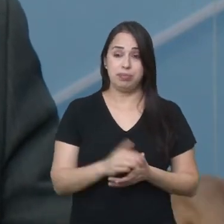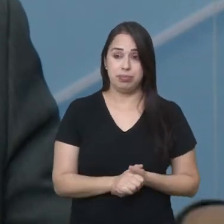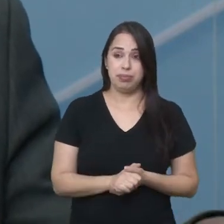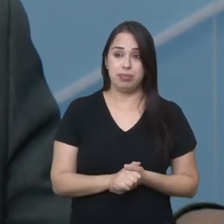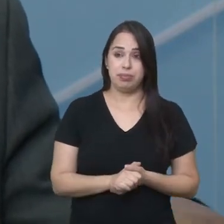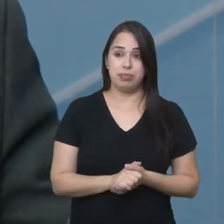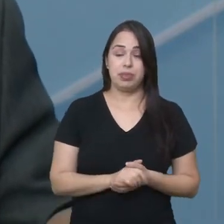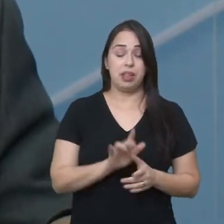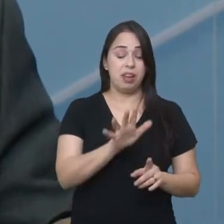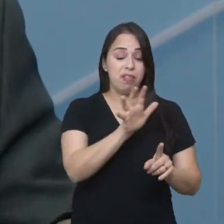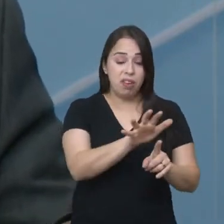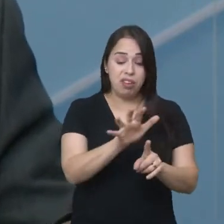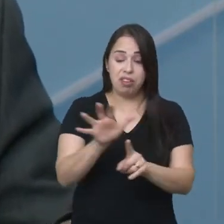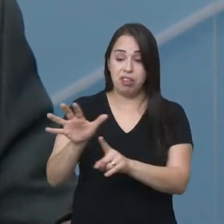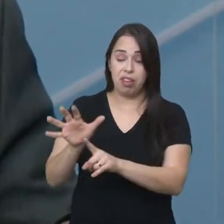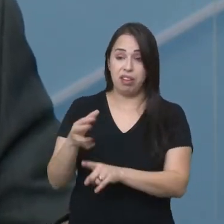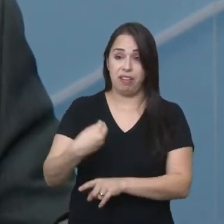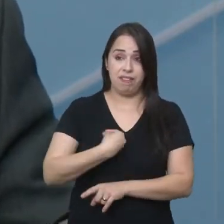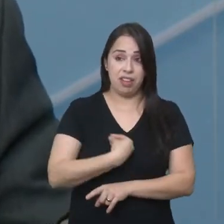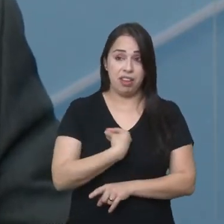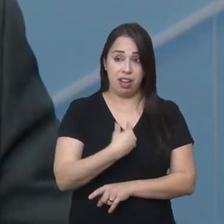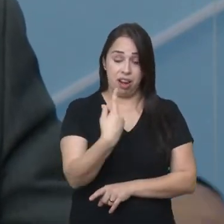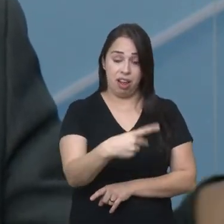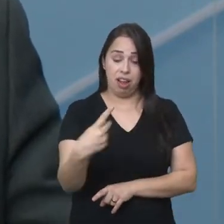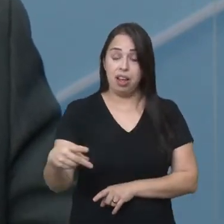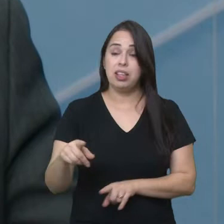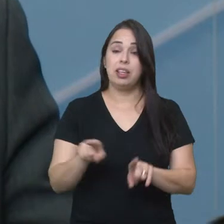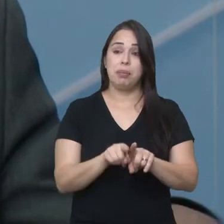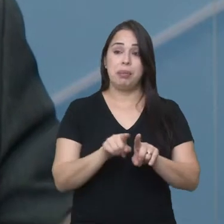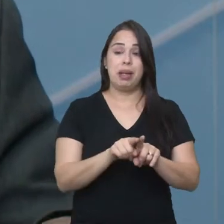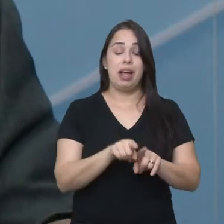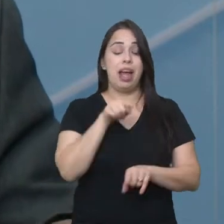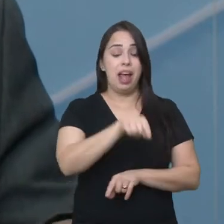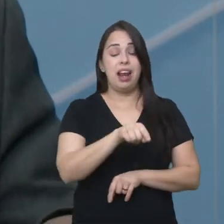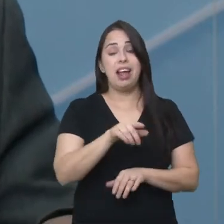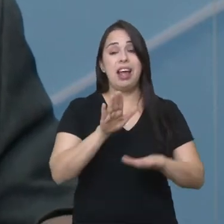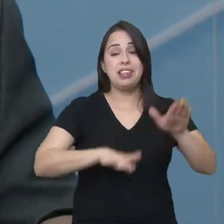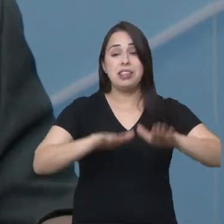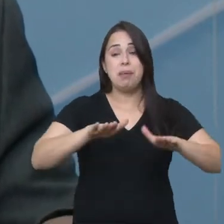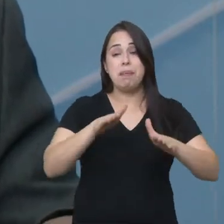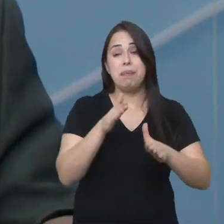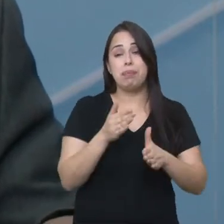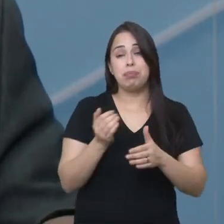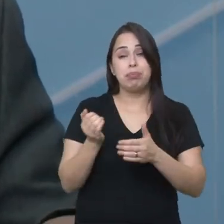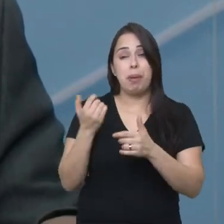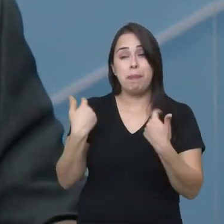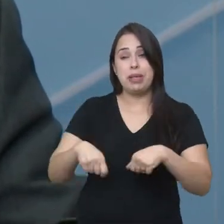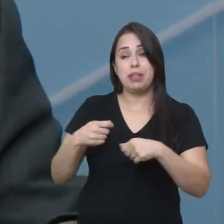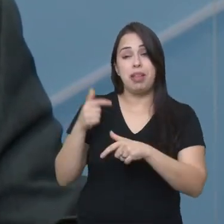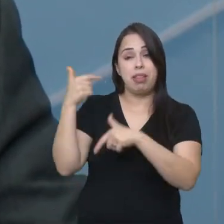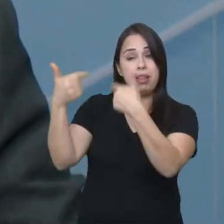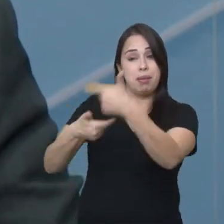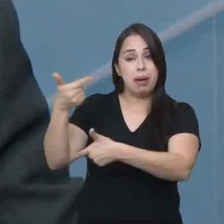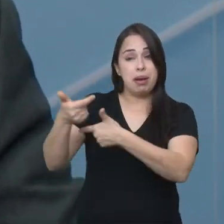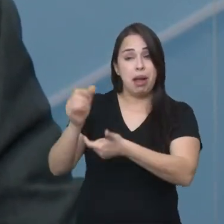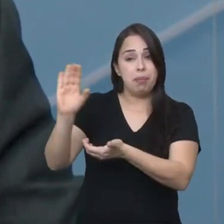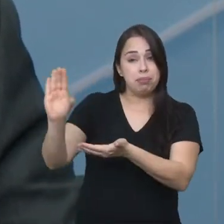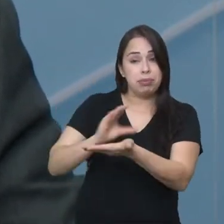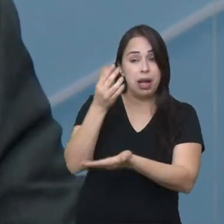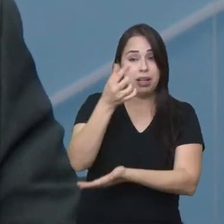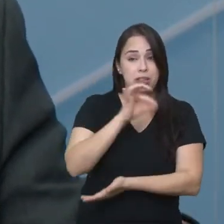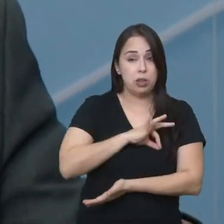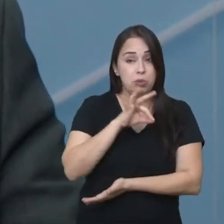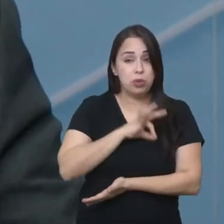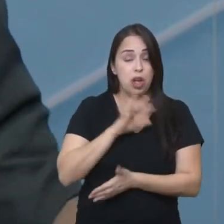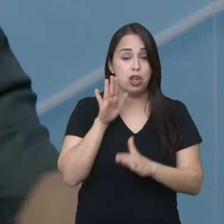criança fora da escola, na criança que precisa trabalhar para compor renda, na criança em conflito com a lei,